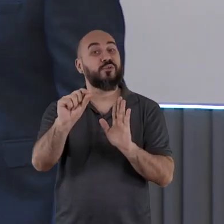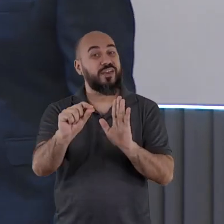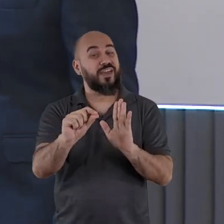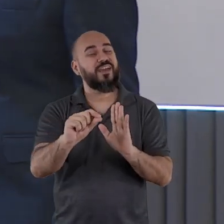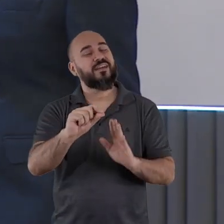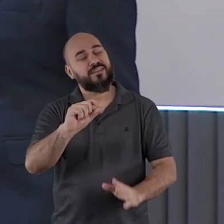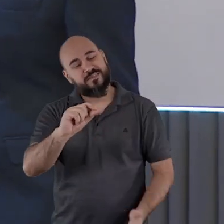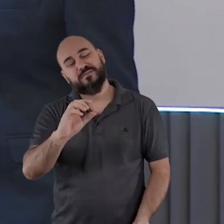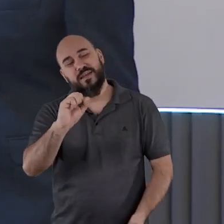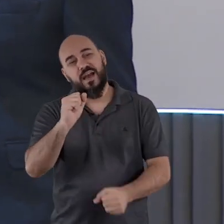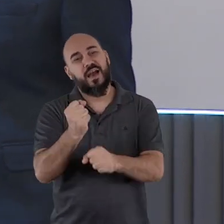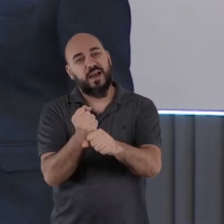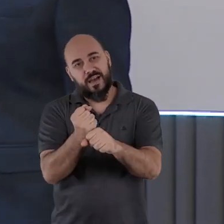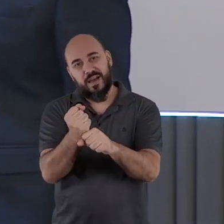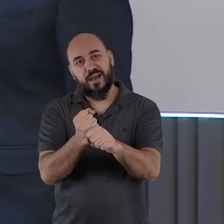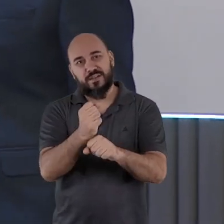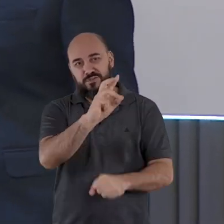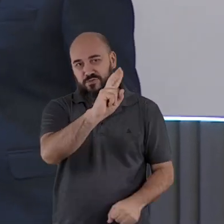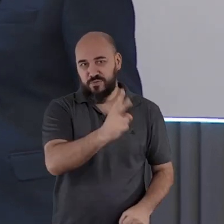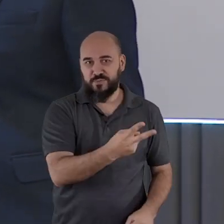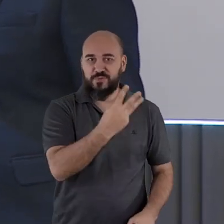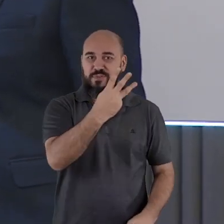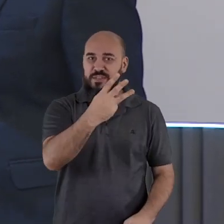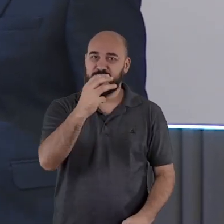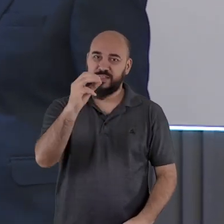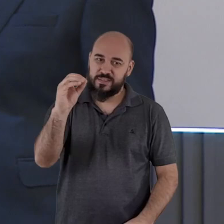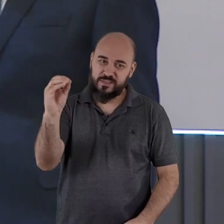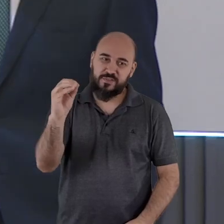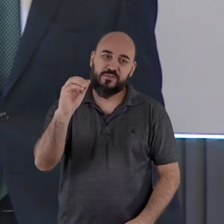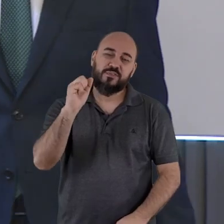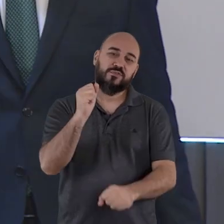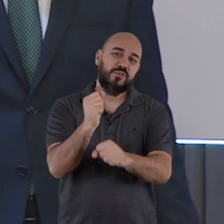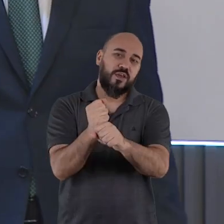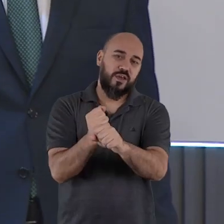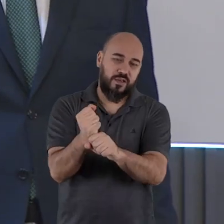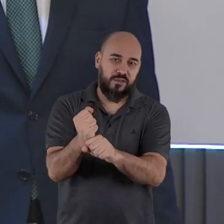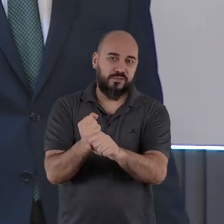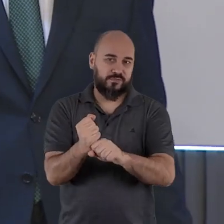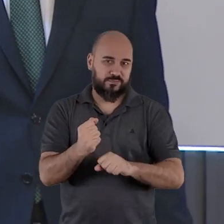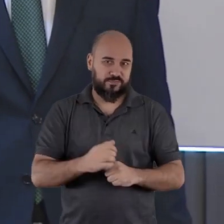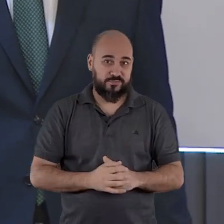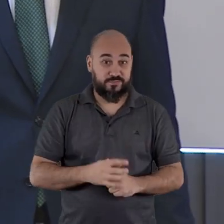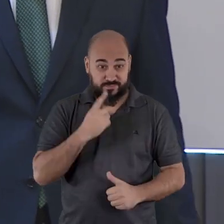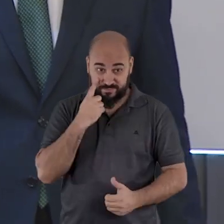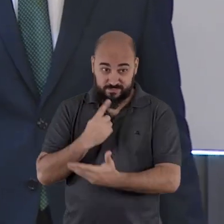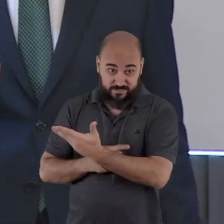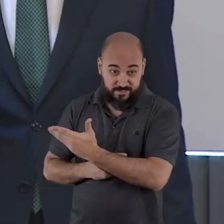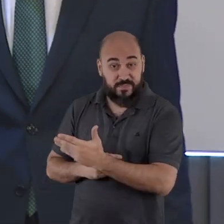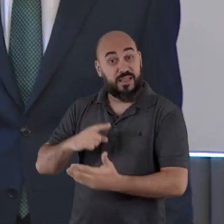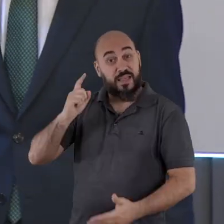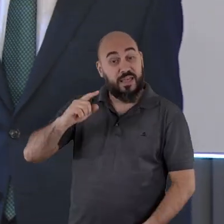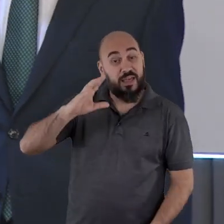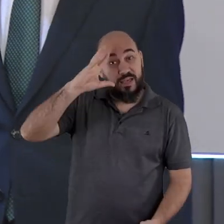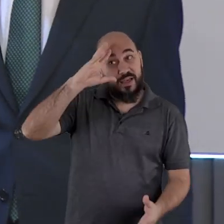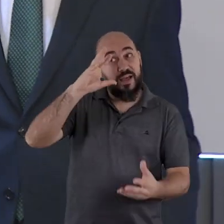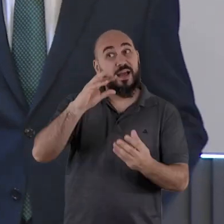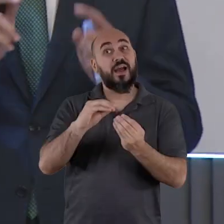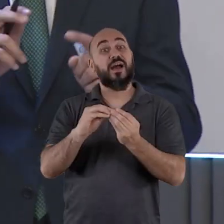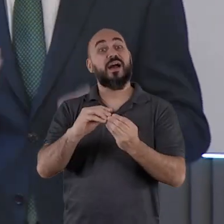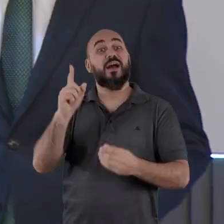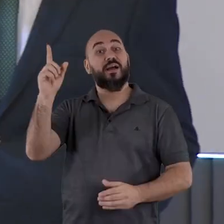ano, esses 2.300 dias equivalem a 2.300 anos. Esta foi a compreensão que se chegou naquele